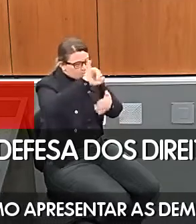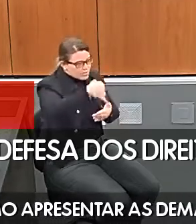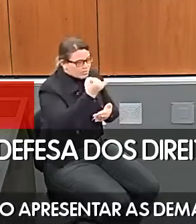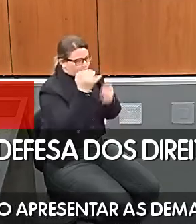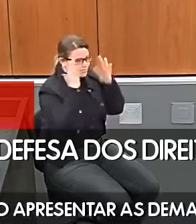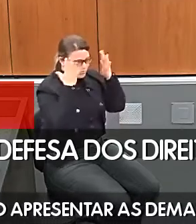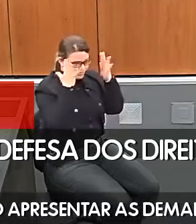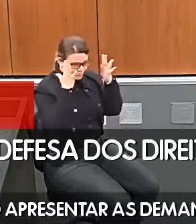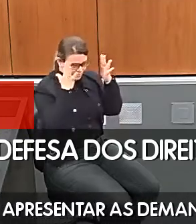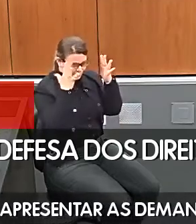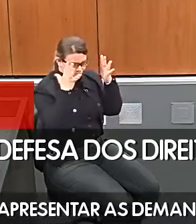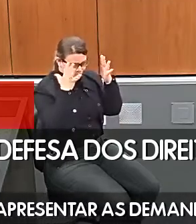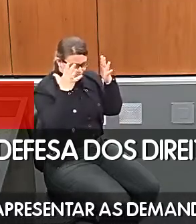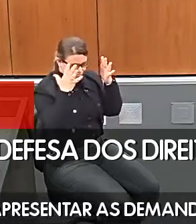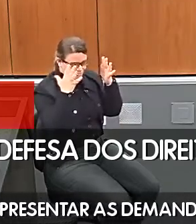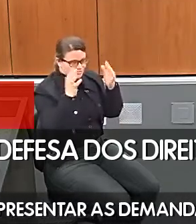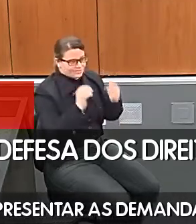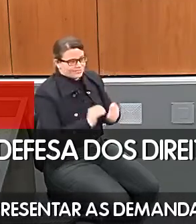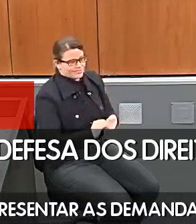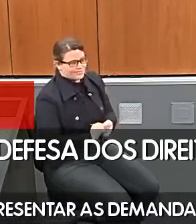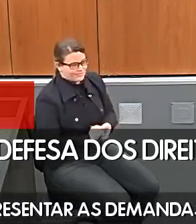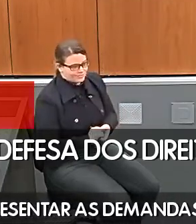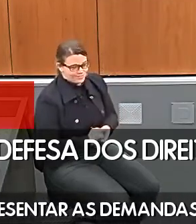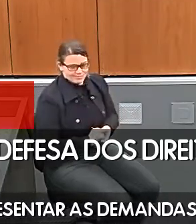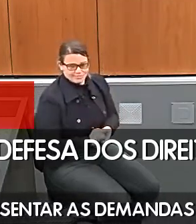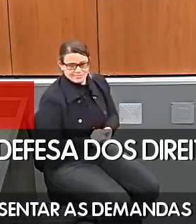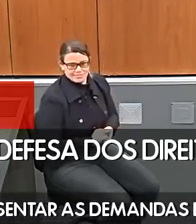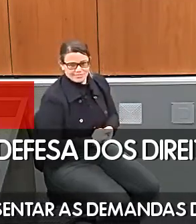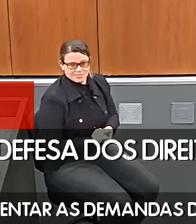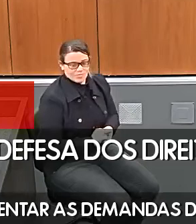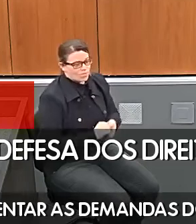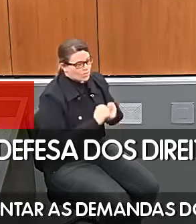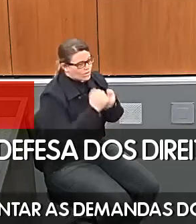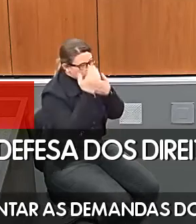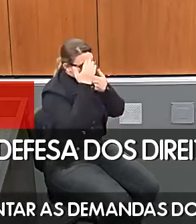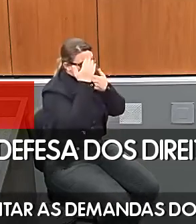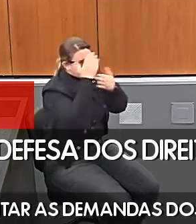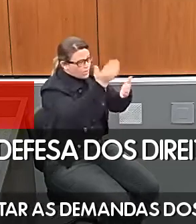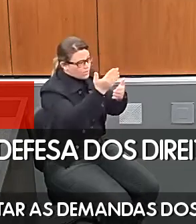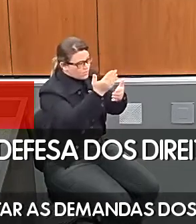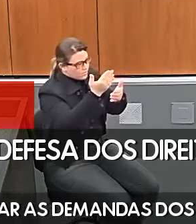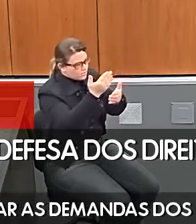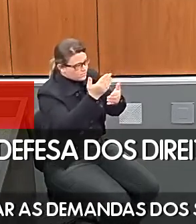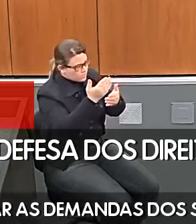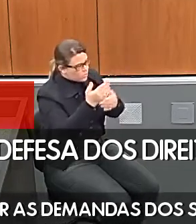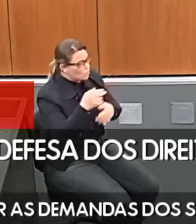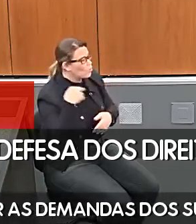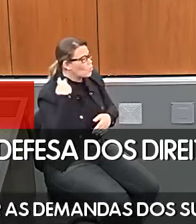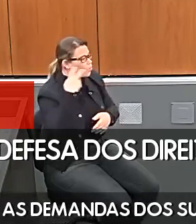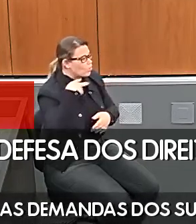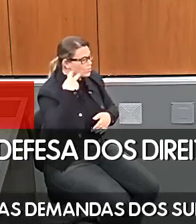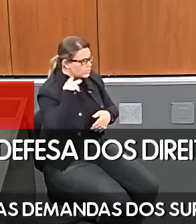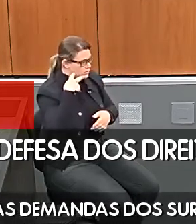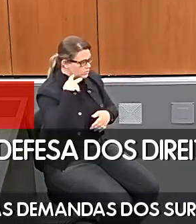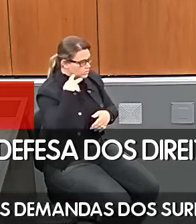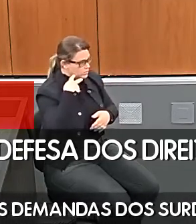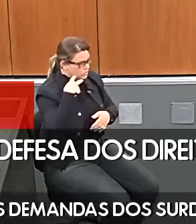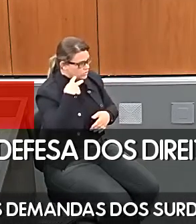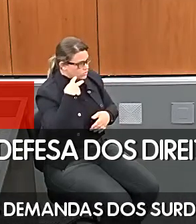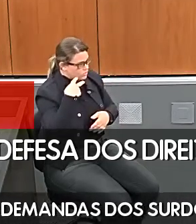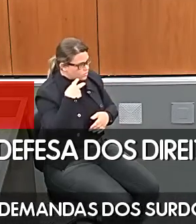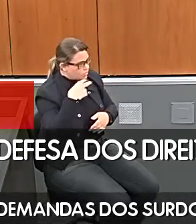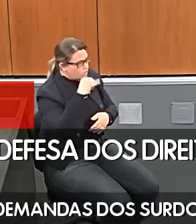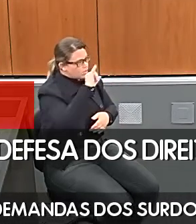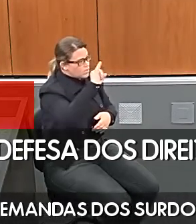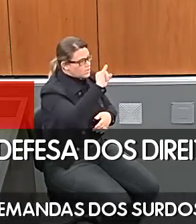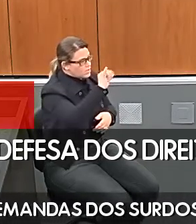vez agradecer, a salva de palmas, muito bem, aos vereadores de Itamonte, Ana Maria, João Pedro, Luiz Cláudio, Paulinho,